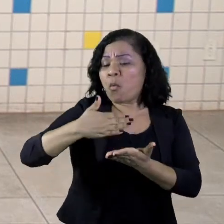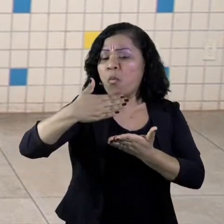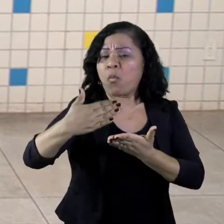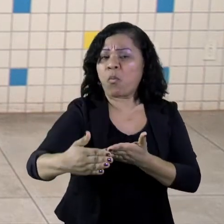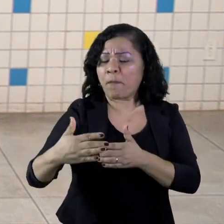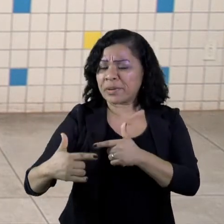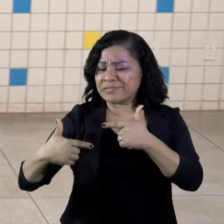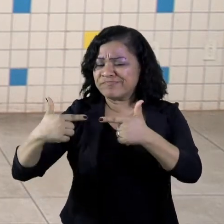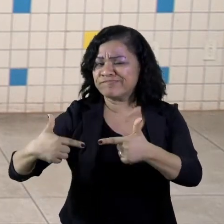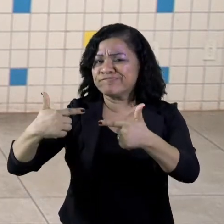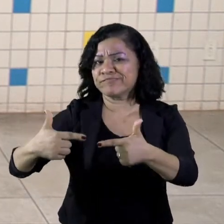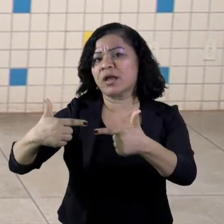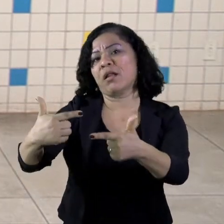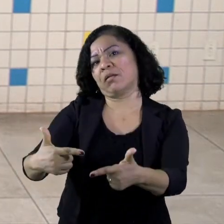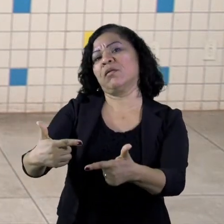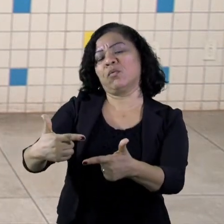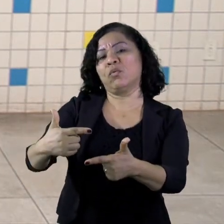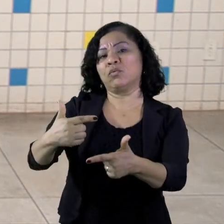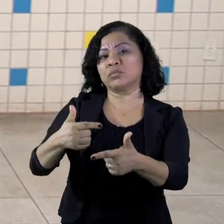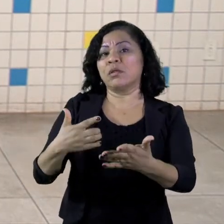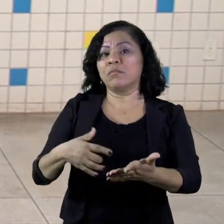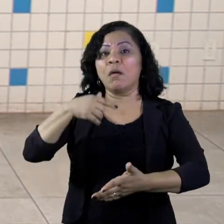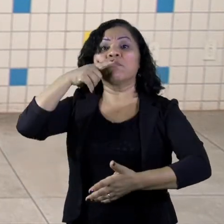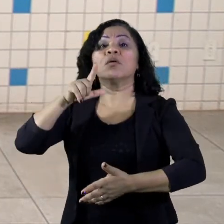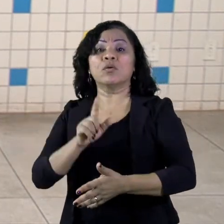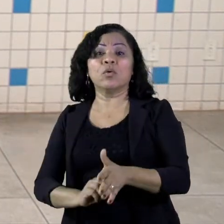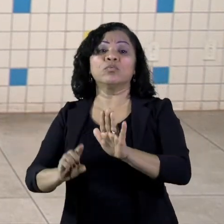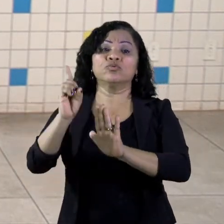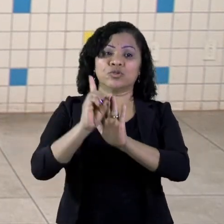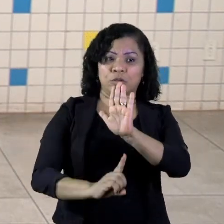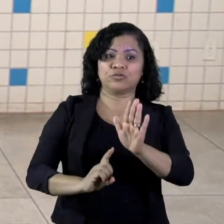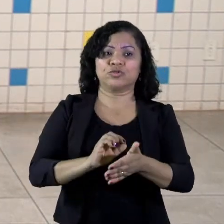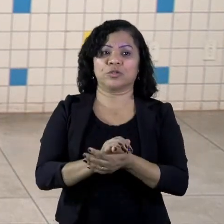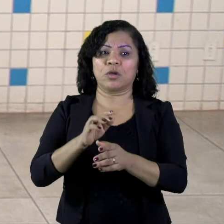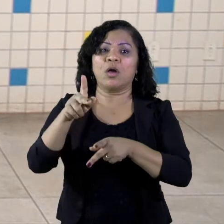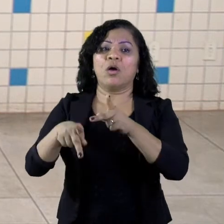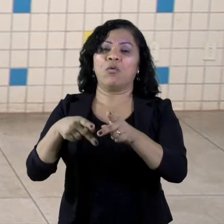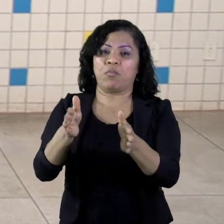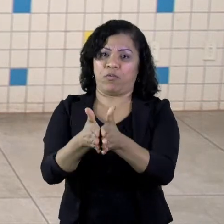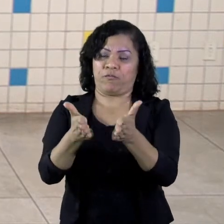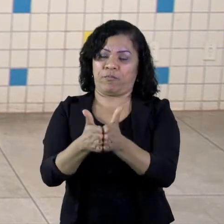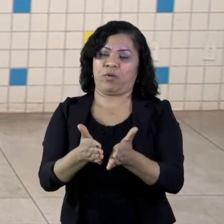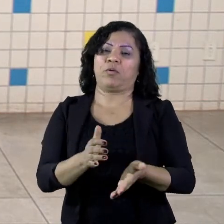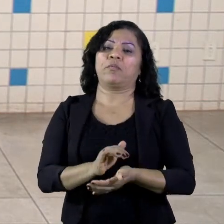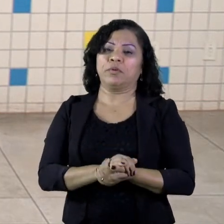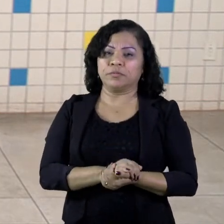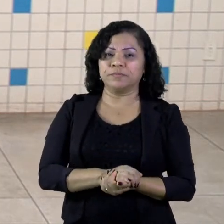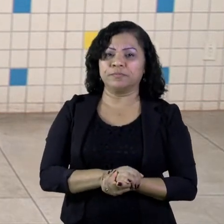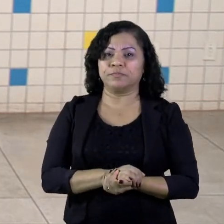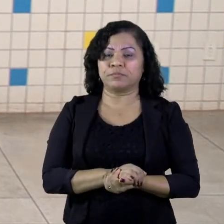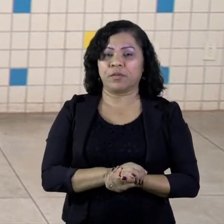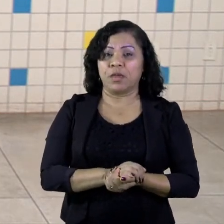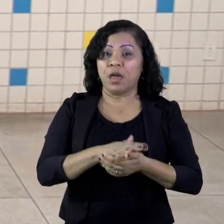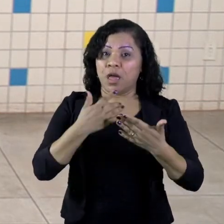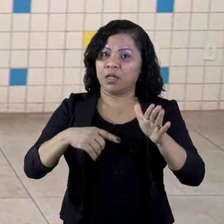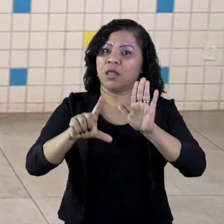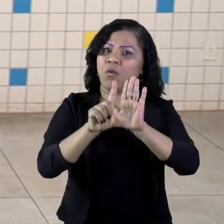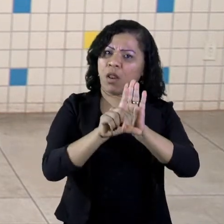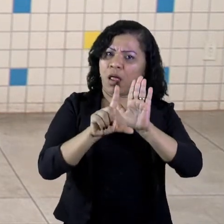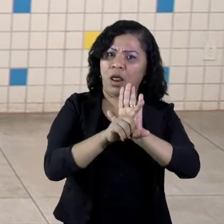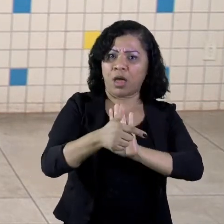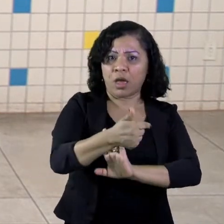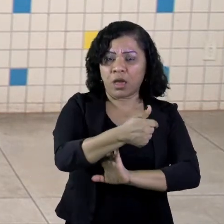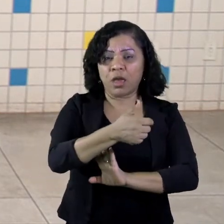plebeus conquistaram alguns direitos. Por exemplo, como o fim da escravidão por dívida. Lá com a lei das 12 tábuas,